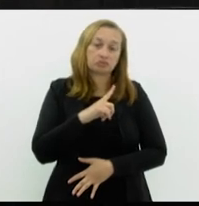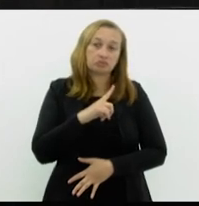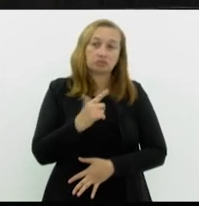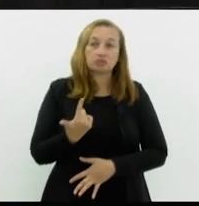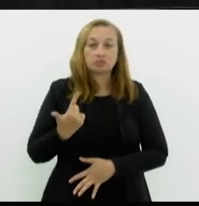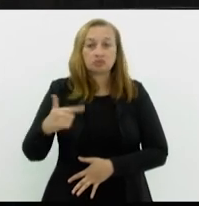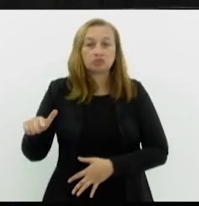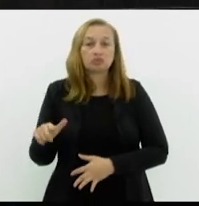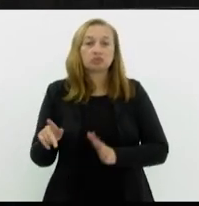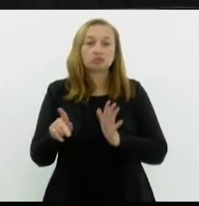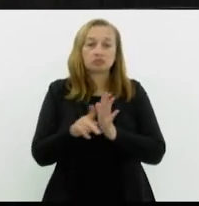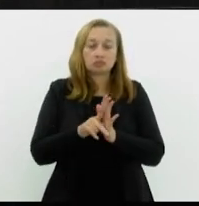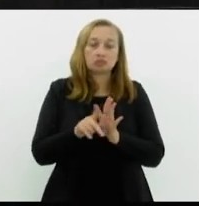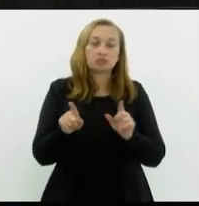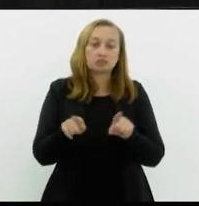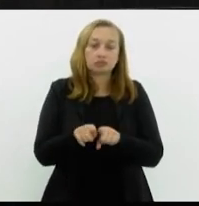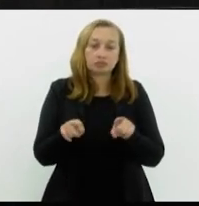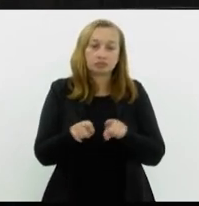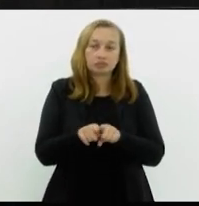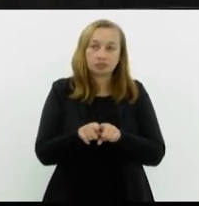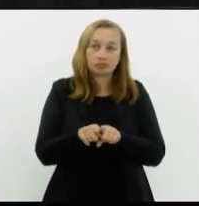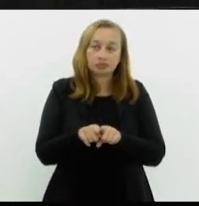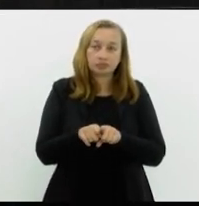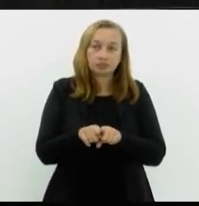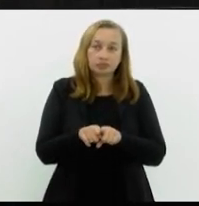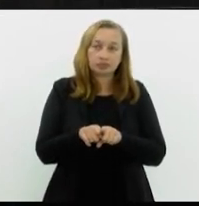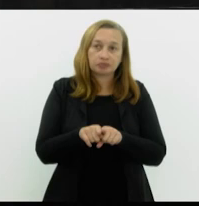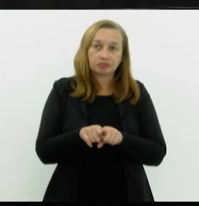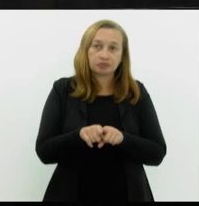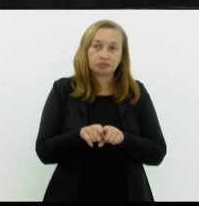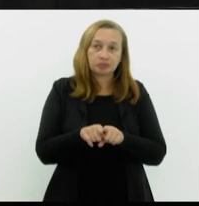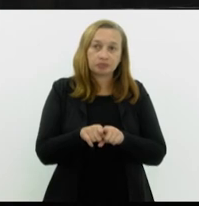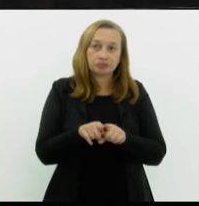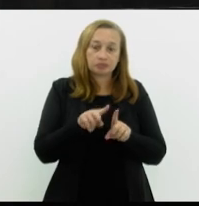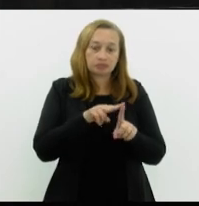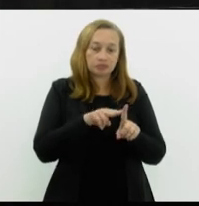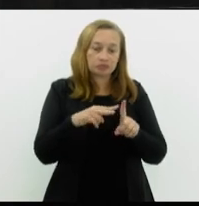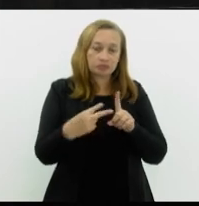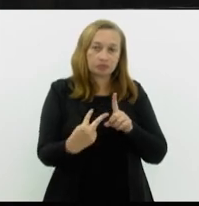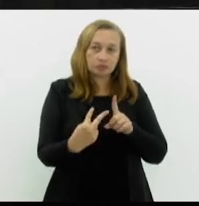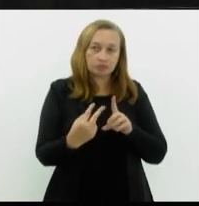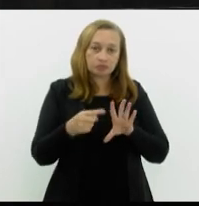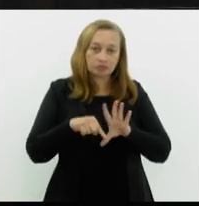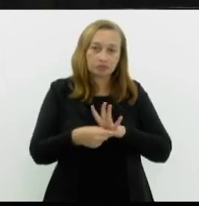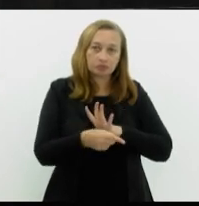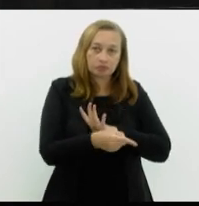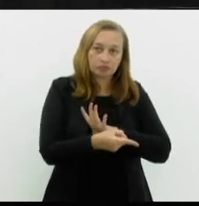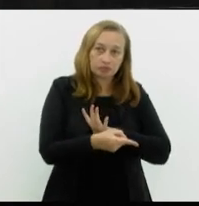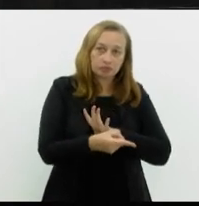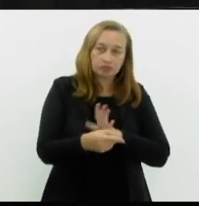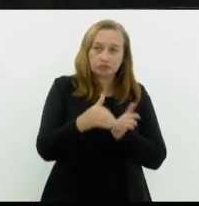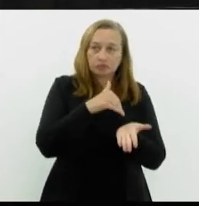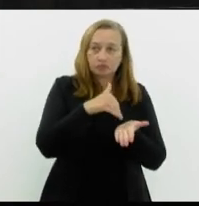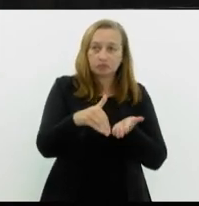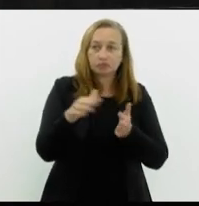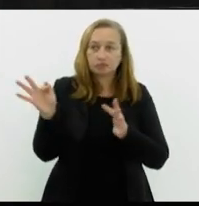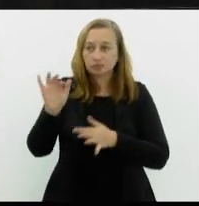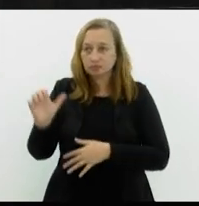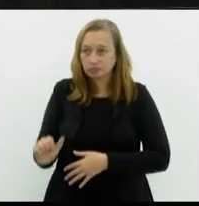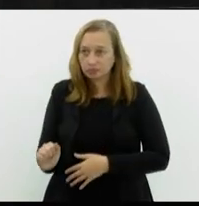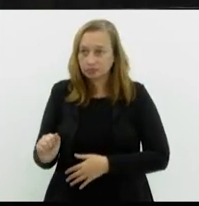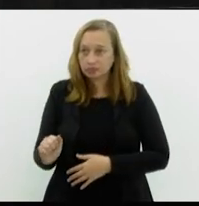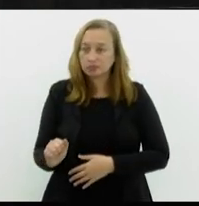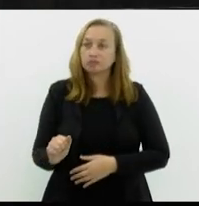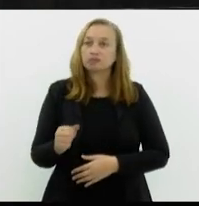outro projeto também, se for olhado com uma visão aguda pela Secretaria de Fazenda,